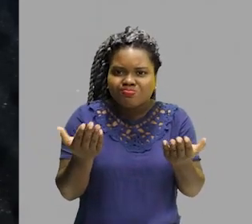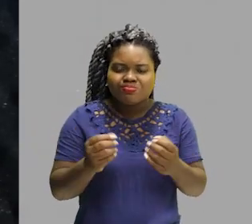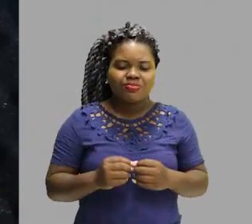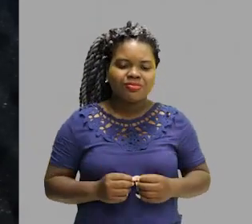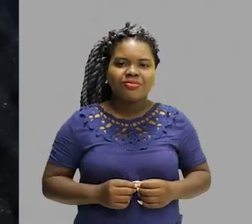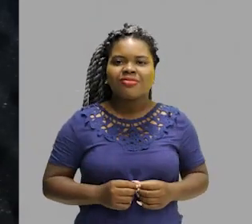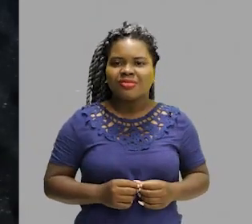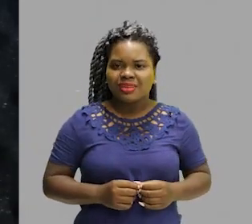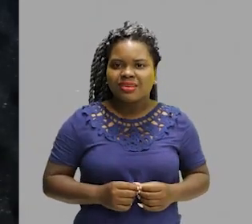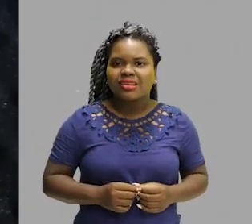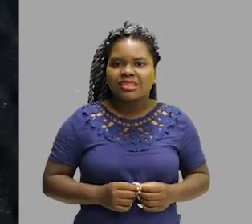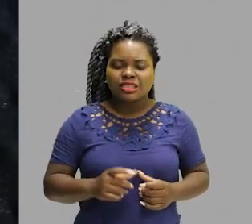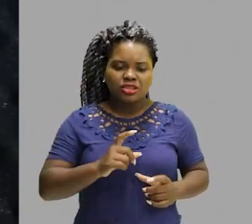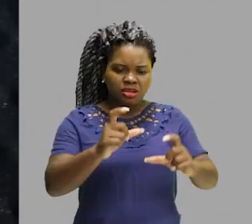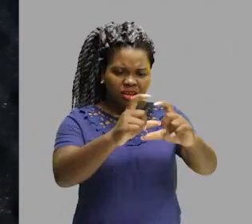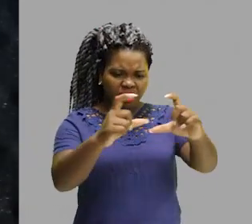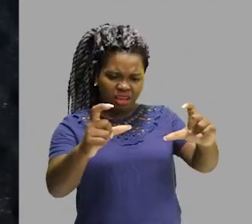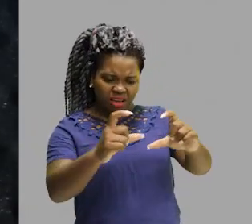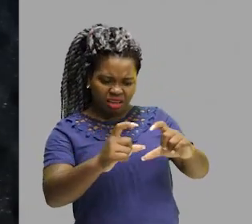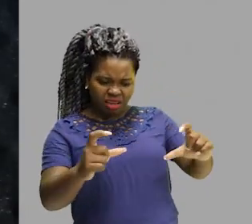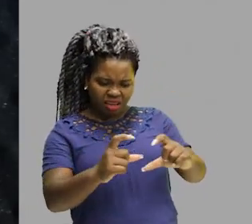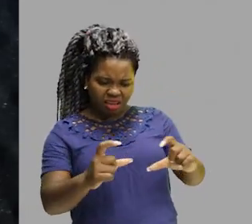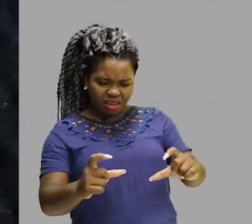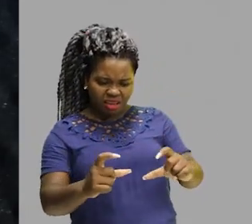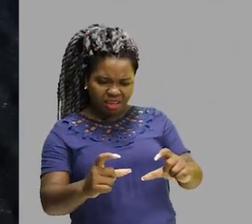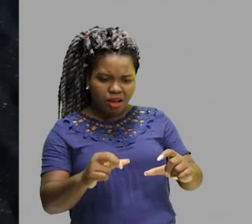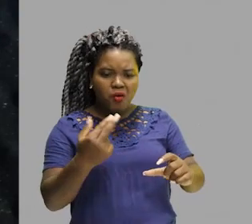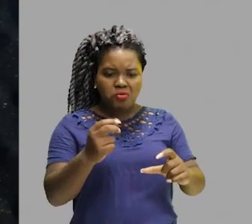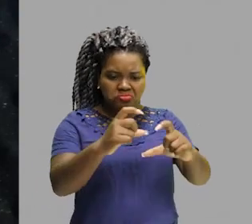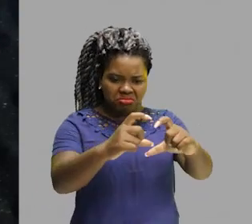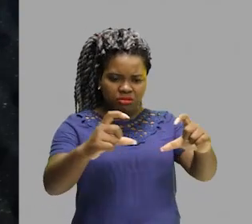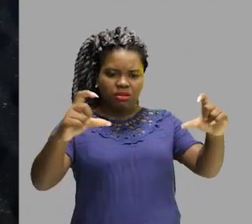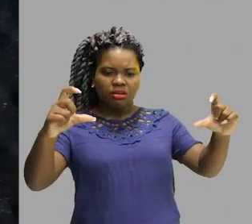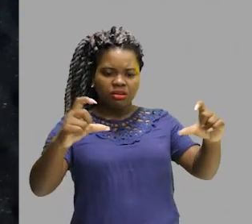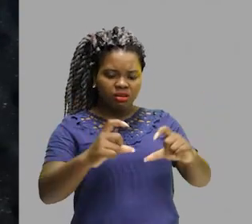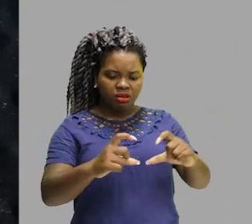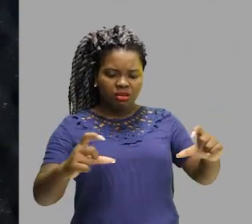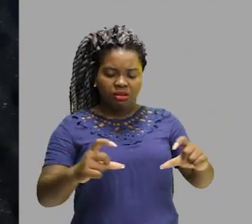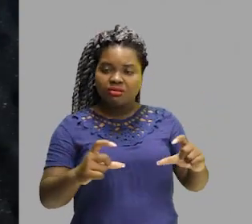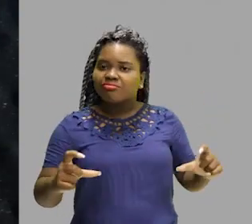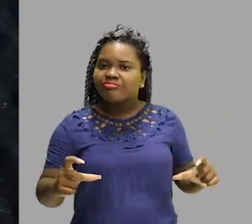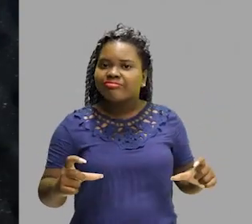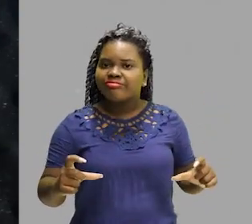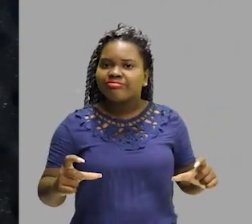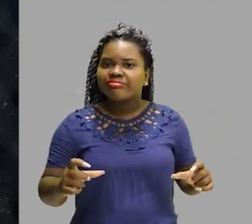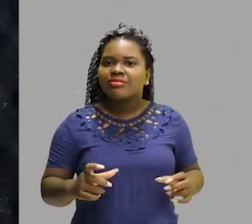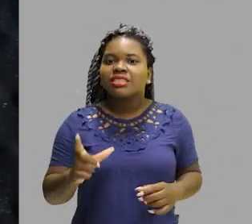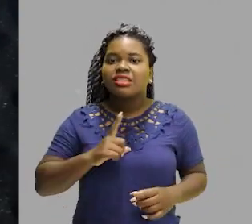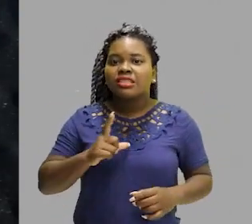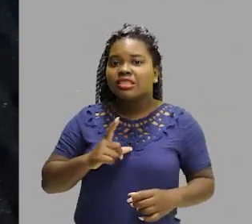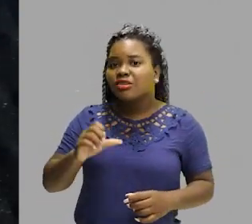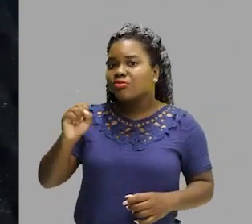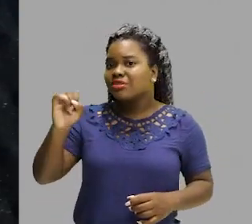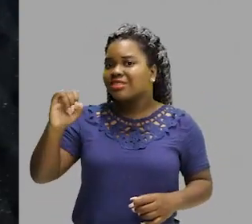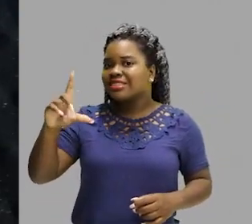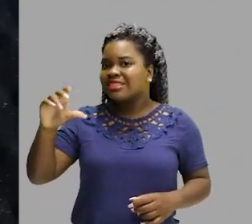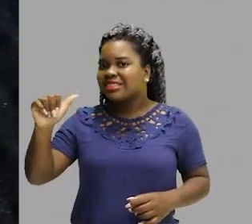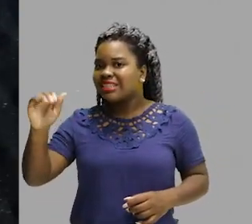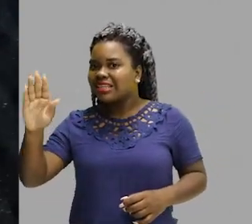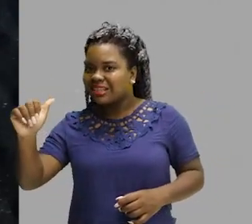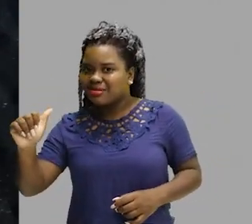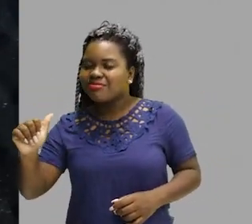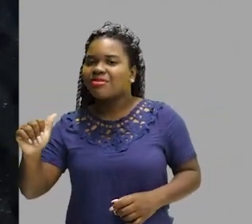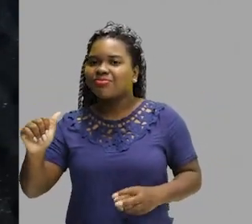com dois versos é dístico, certo? Mas aí lá na frente nós vamos falar de sílaba poética, que é a quantidade